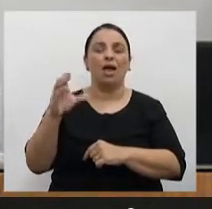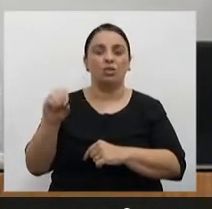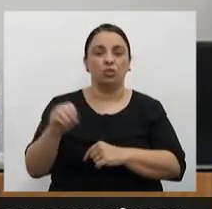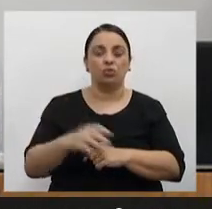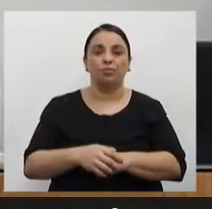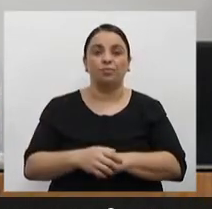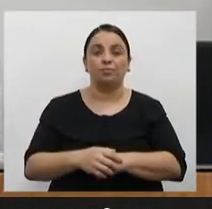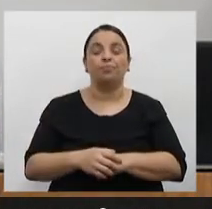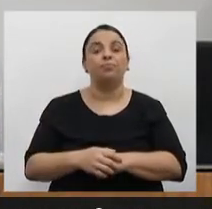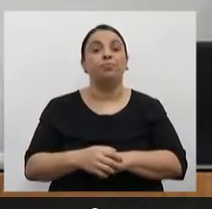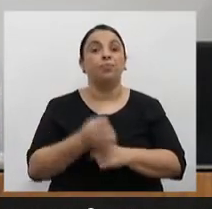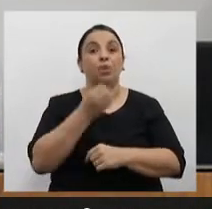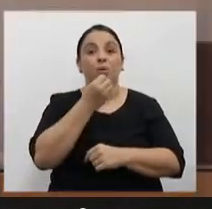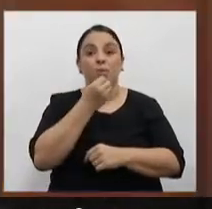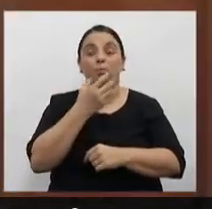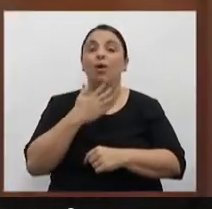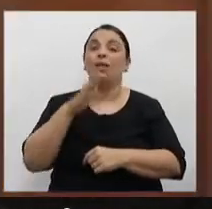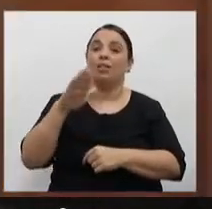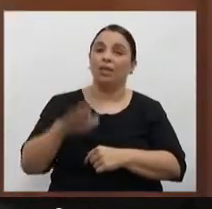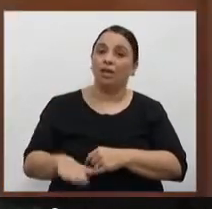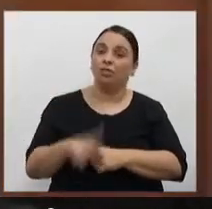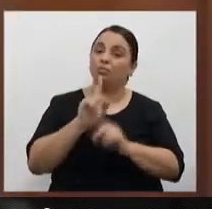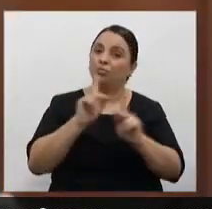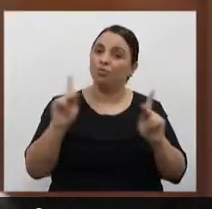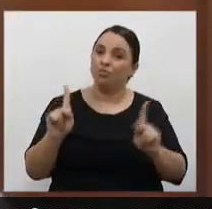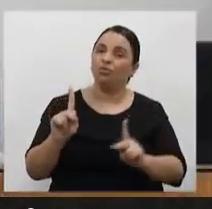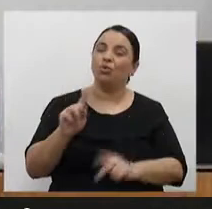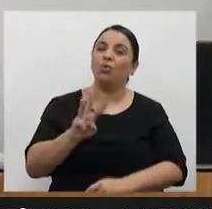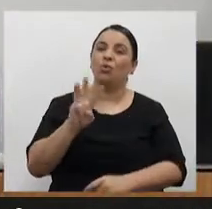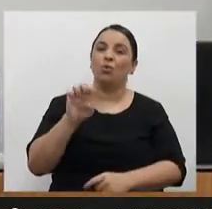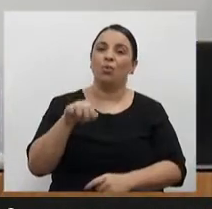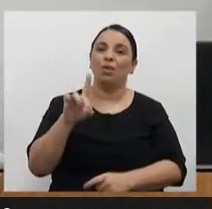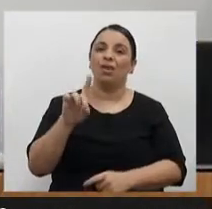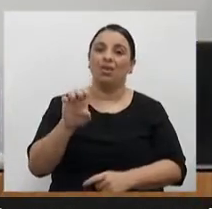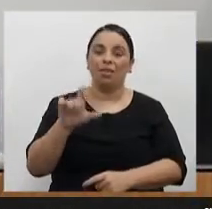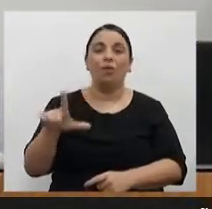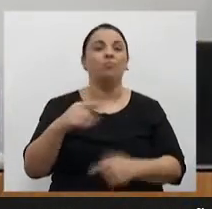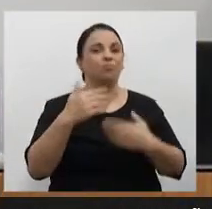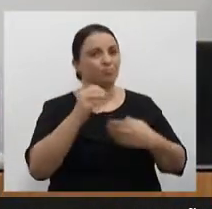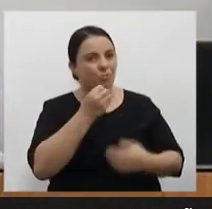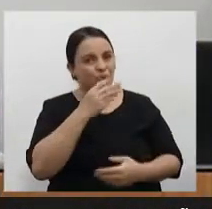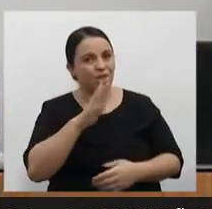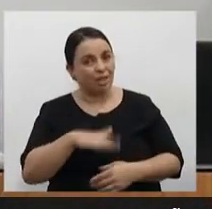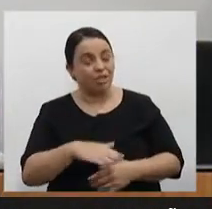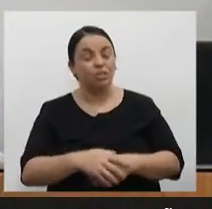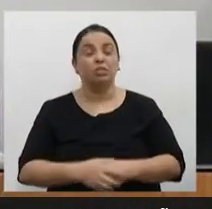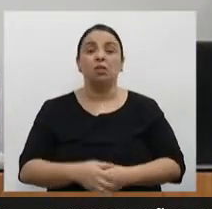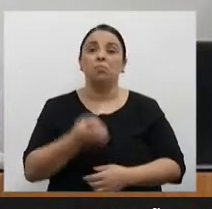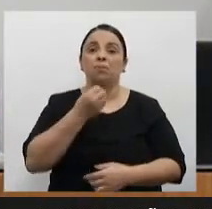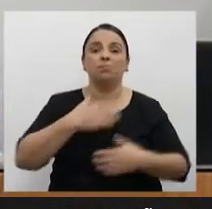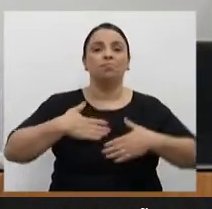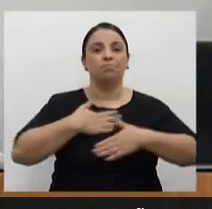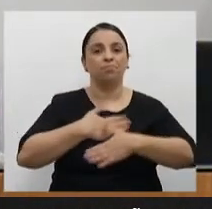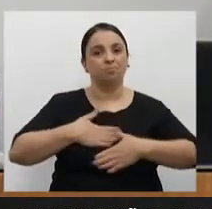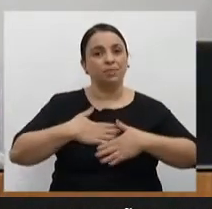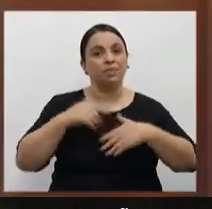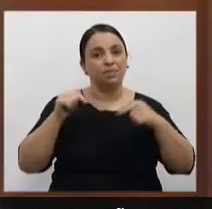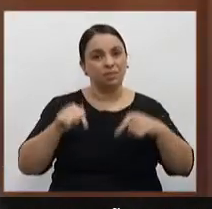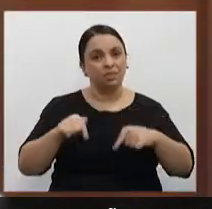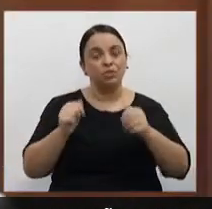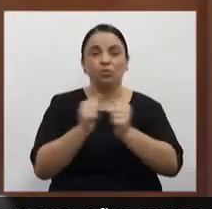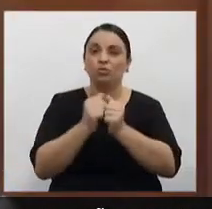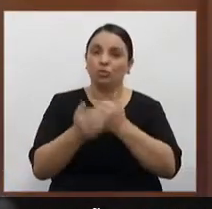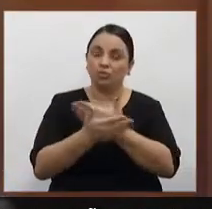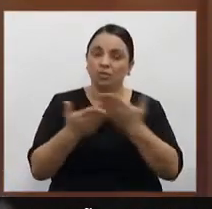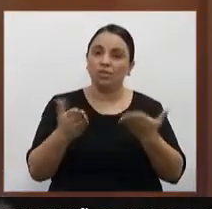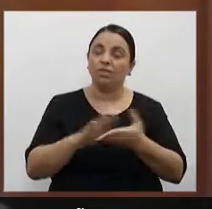Boa tarde, professor Wendel. Boa tarde. É um prazer estar aqui com todos vocês.